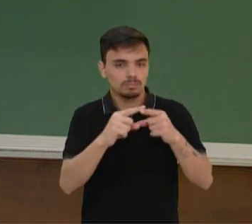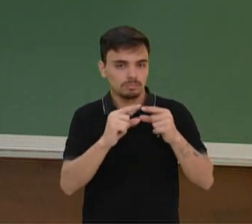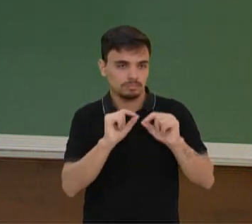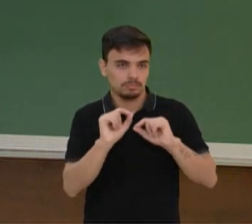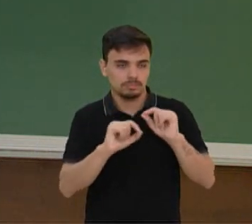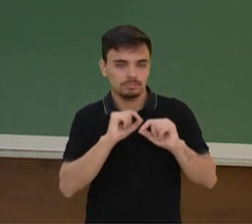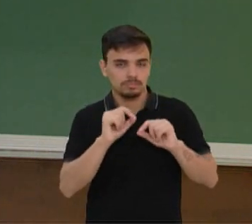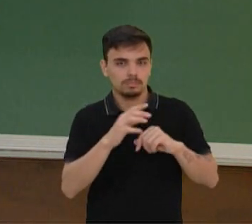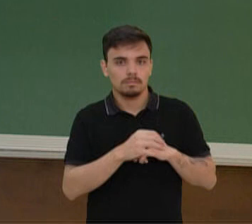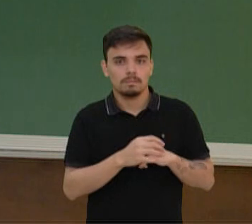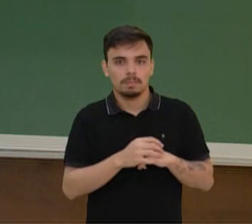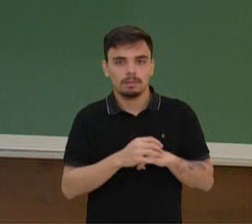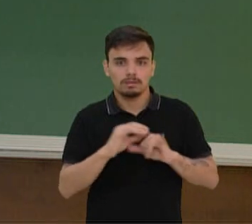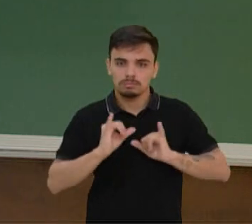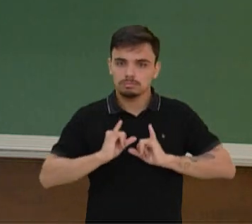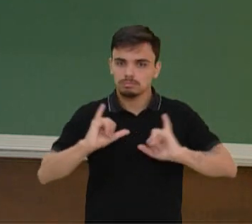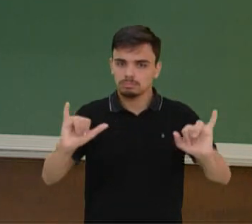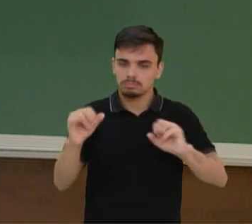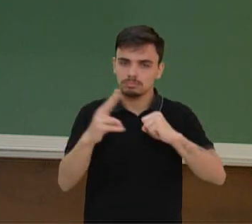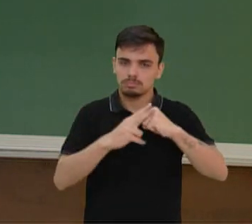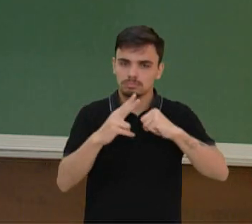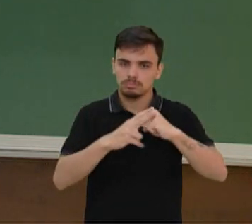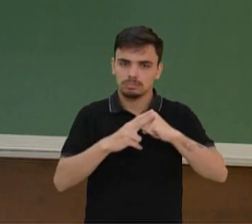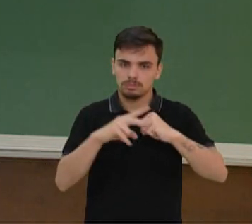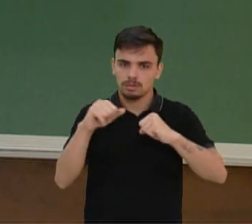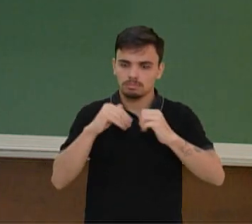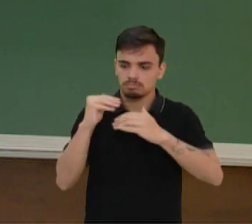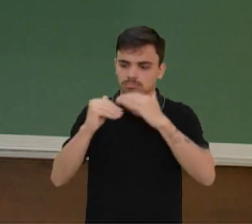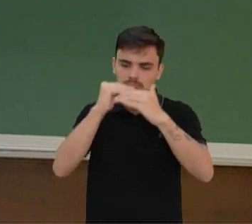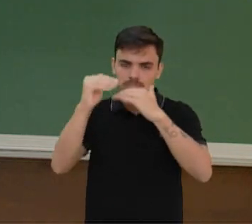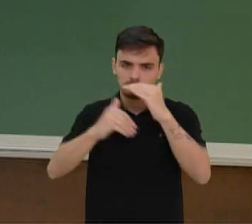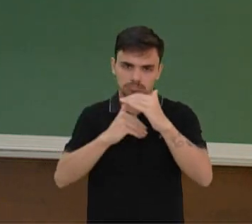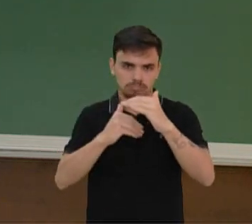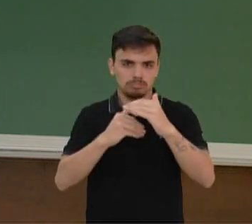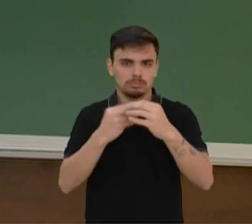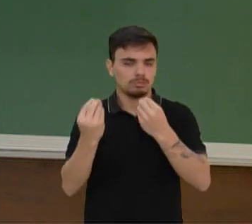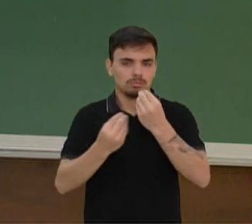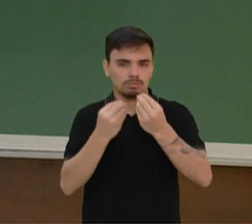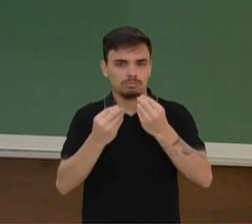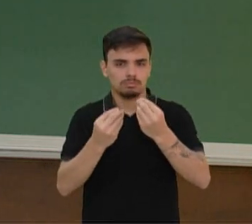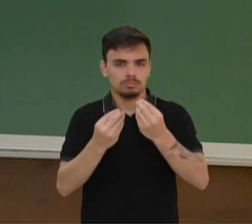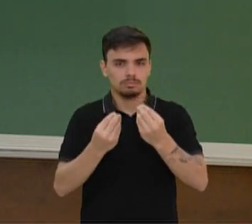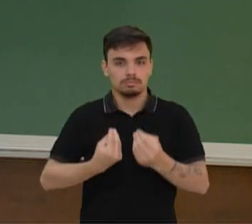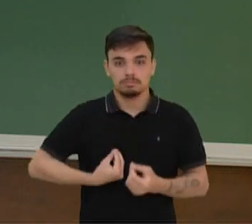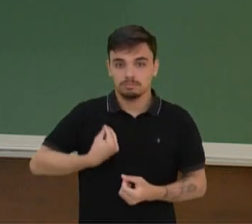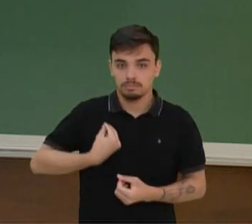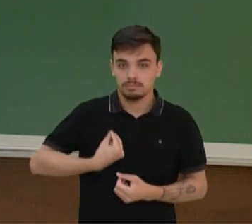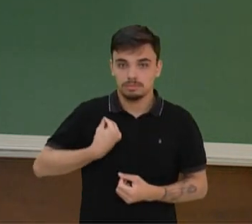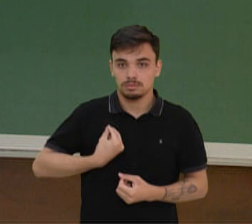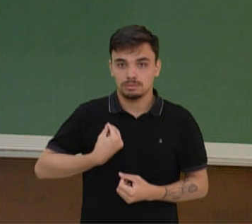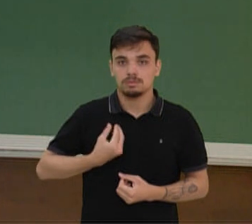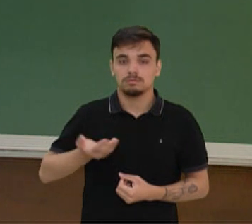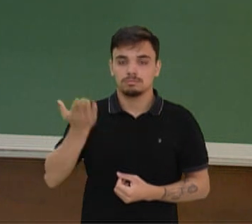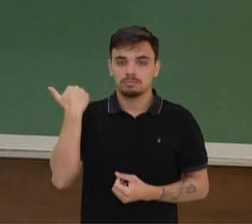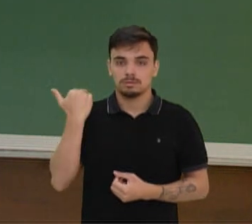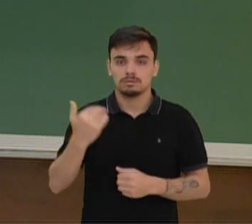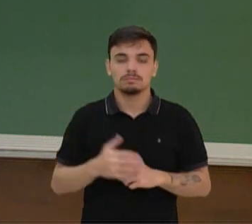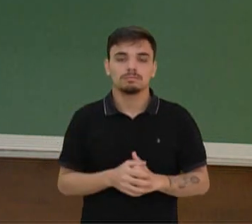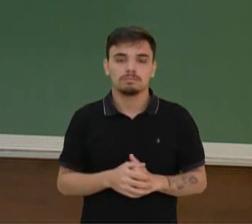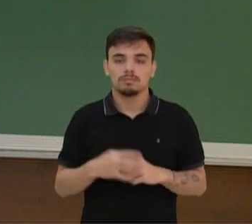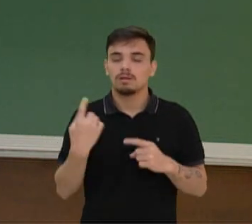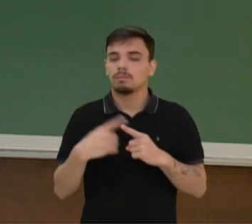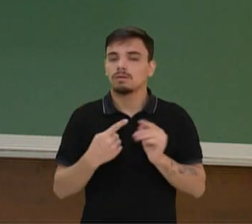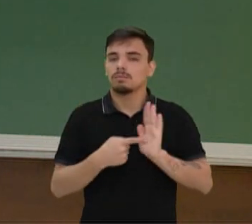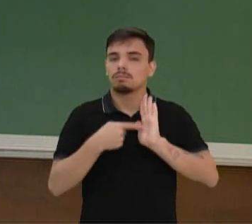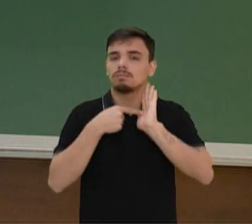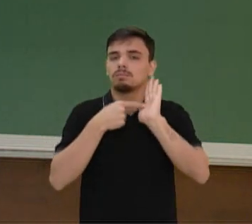Porque em uma notícia os verbos são predominantemente empregados nas formas verbais presente e pretérito. Porque indicam